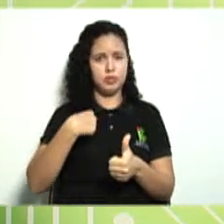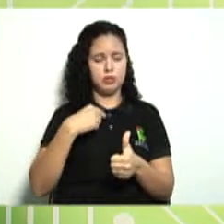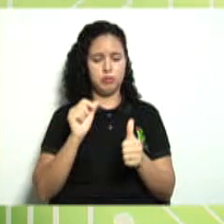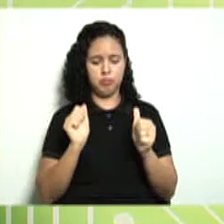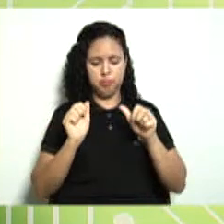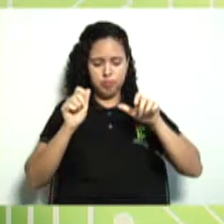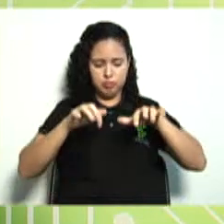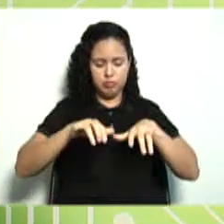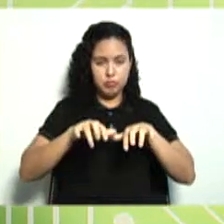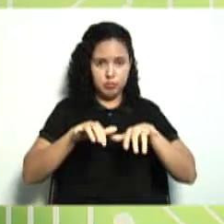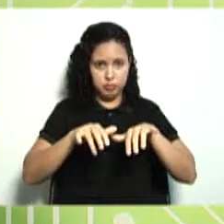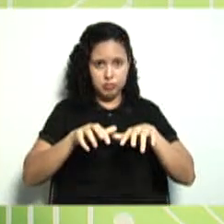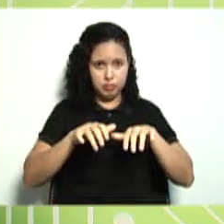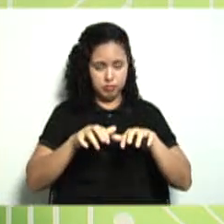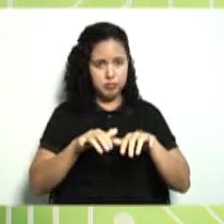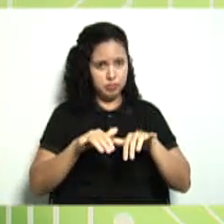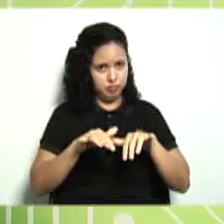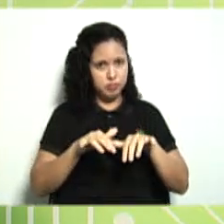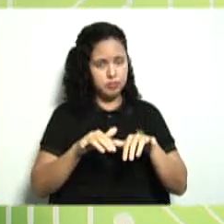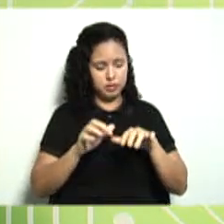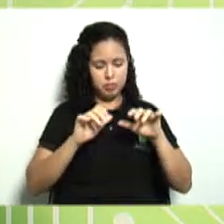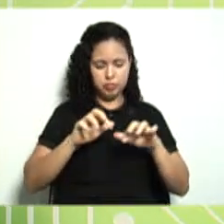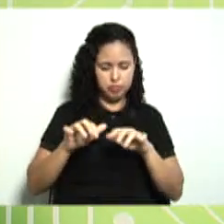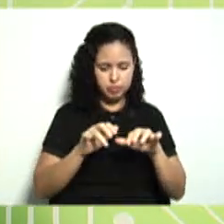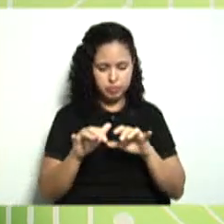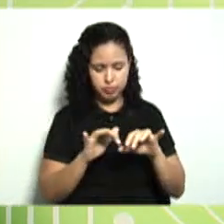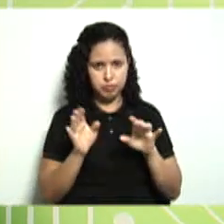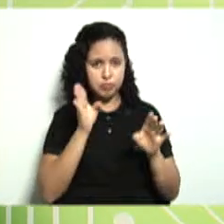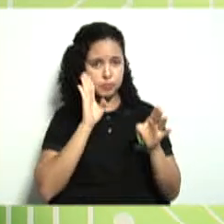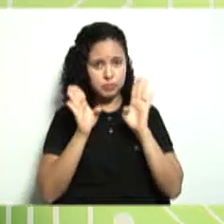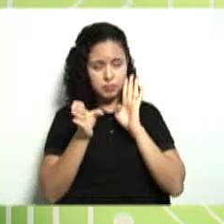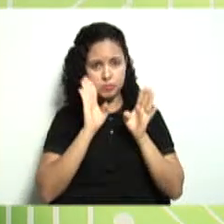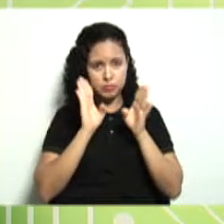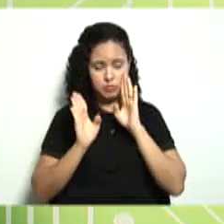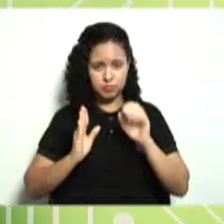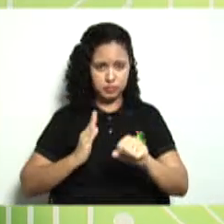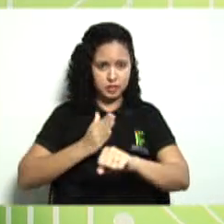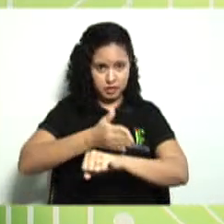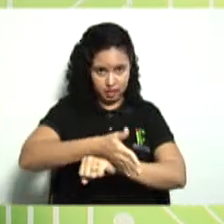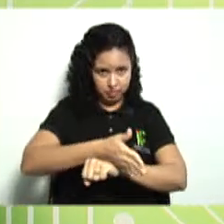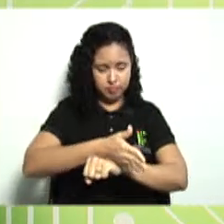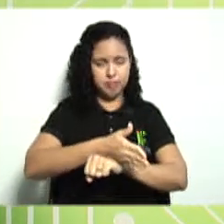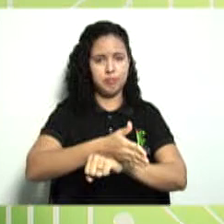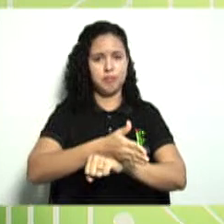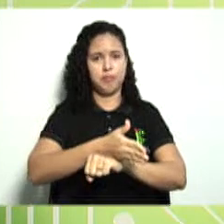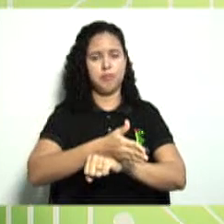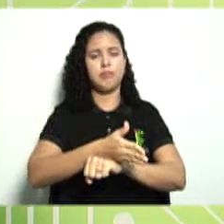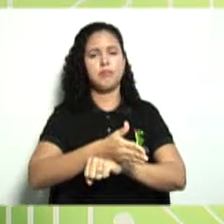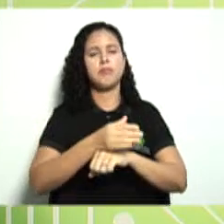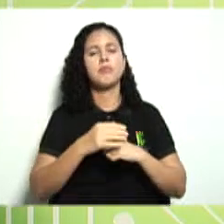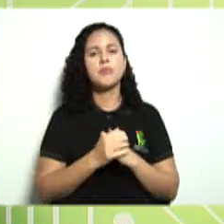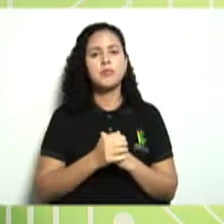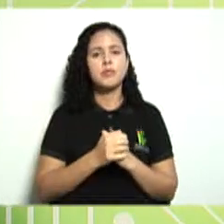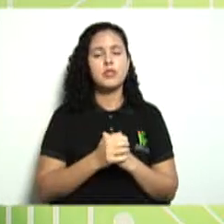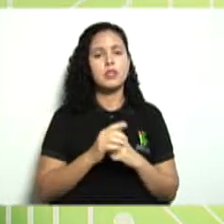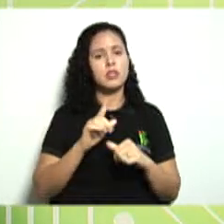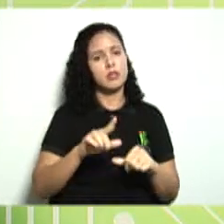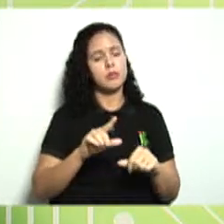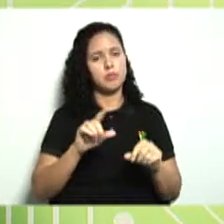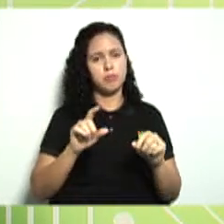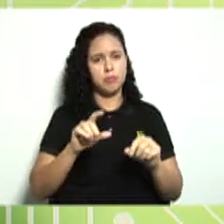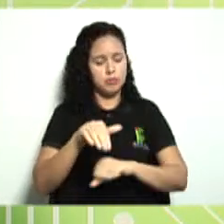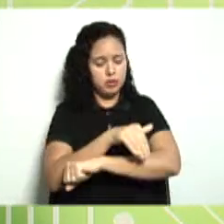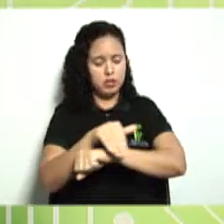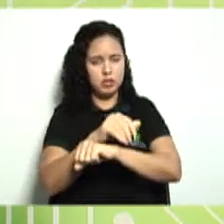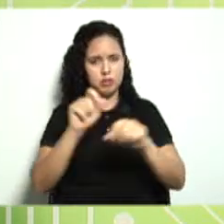a informação pelo seu teclado, ela tem que entrar alguns dados, que você vai digitar lá o endereço. Esse endereço é